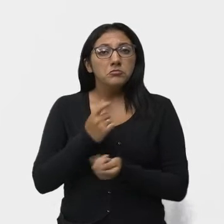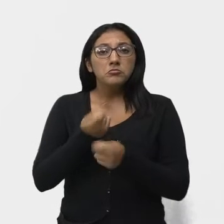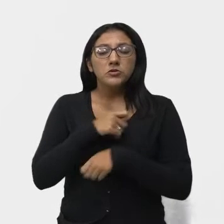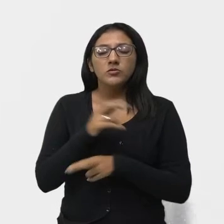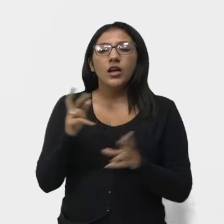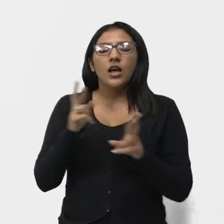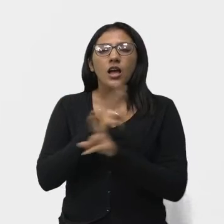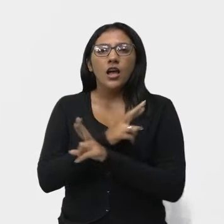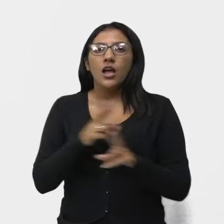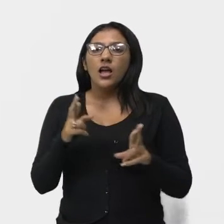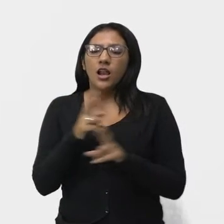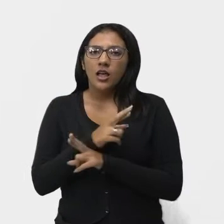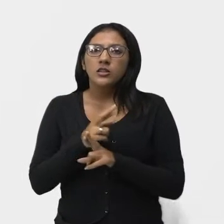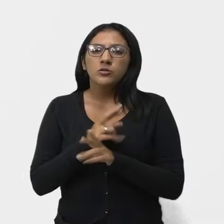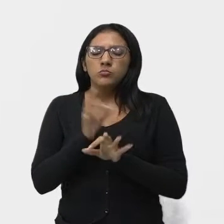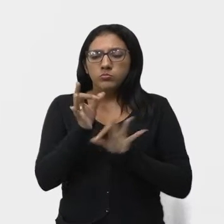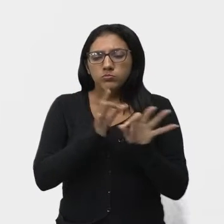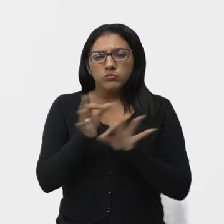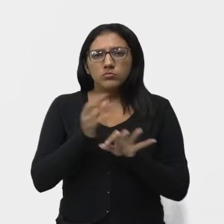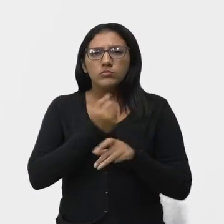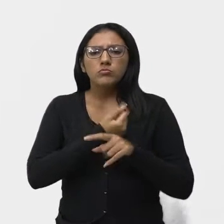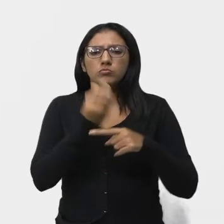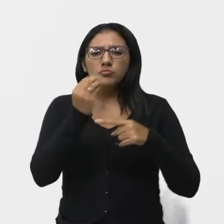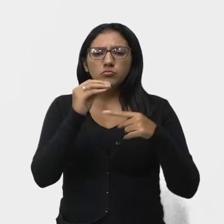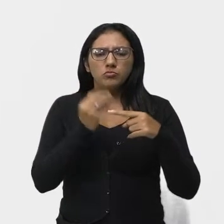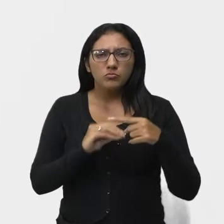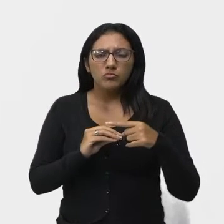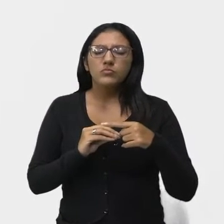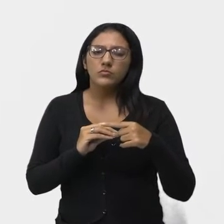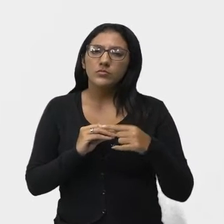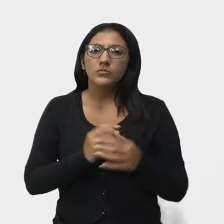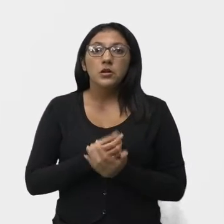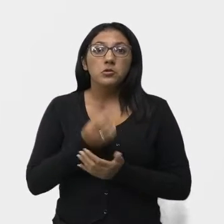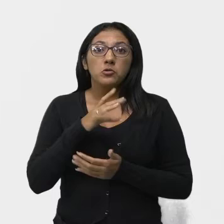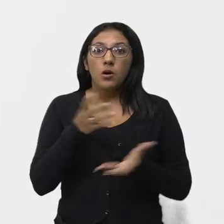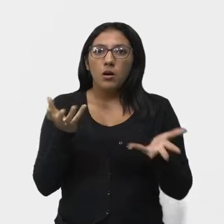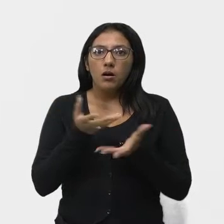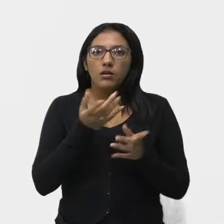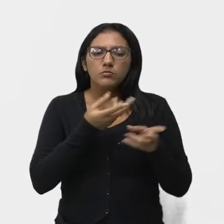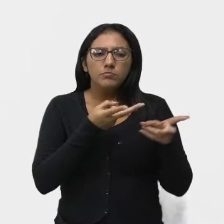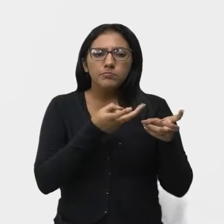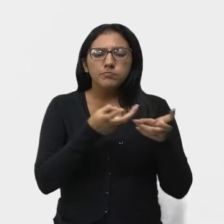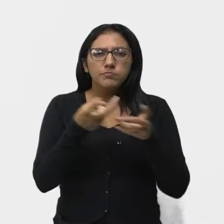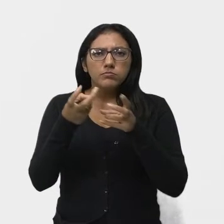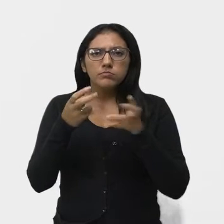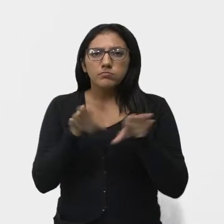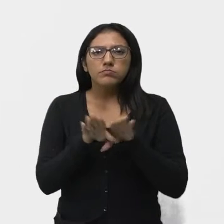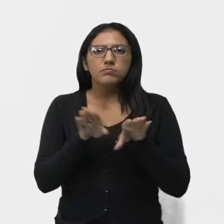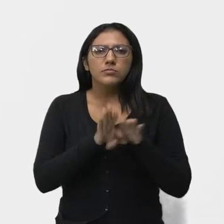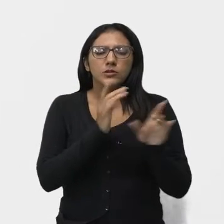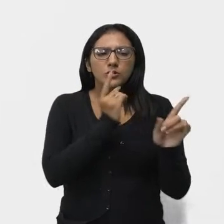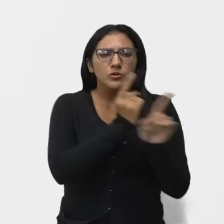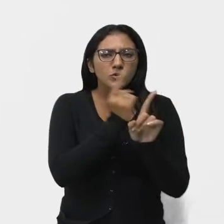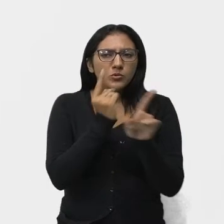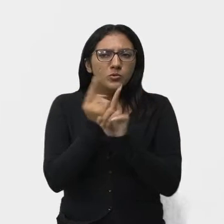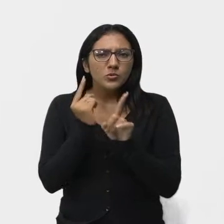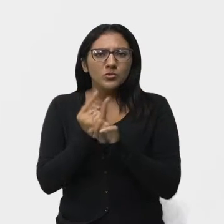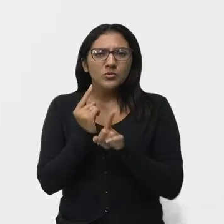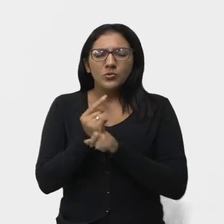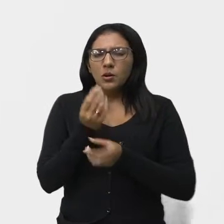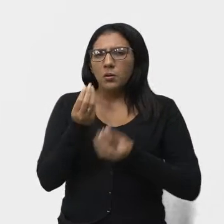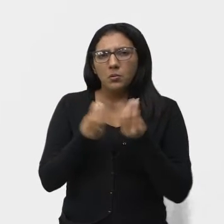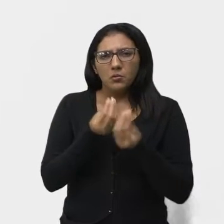relacionadas num determinado problema. Então, cabe a gente fazer ali o reconhecimento, né? Identificar quem são as